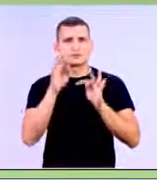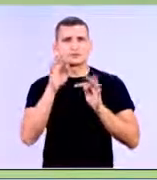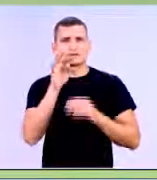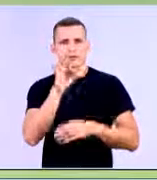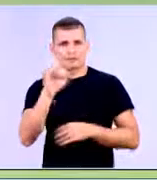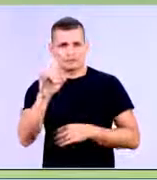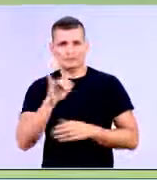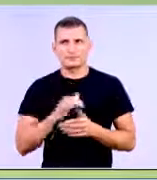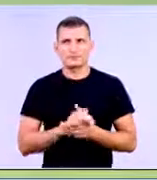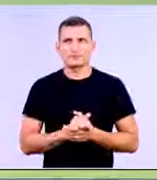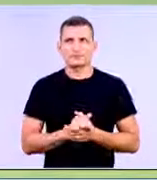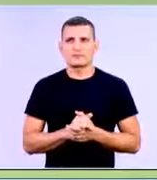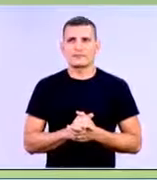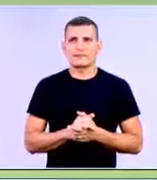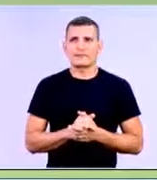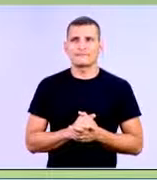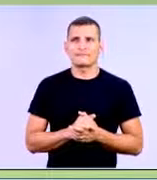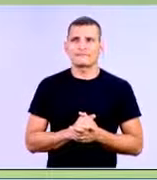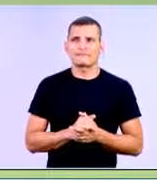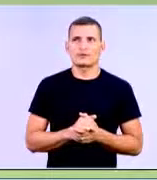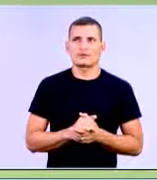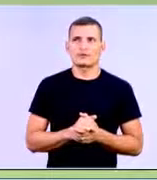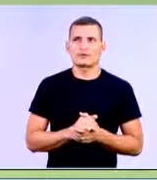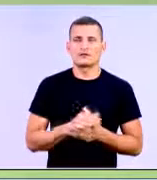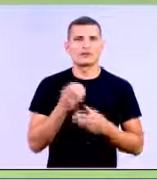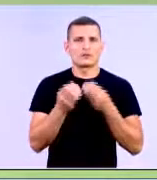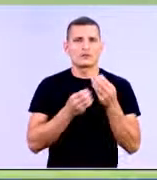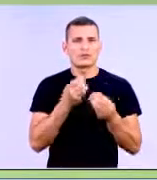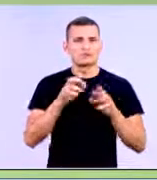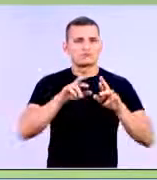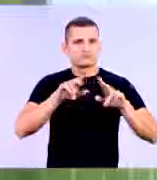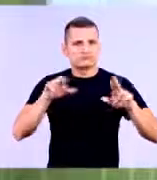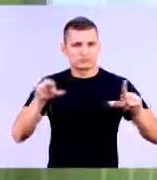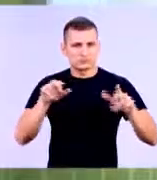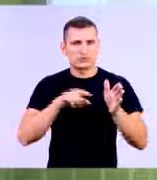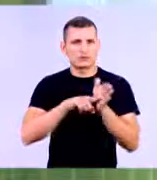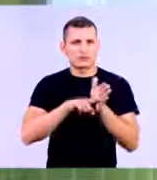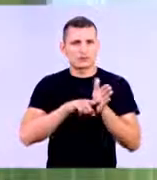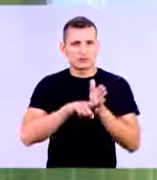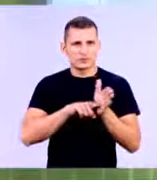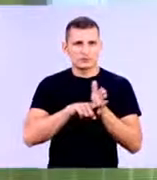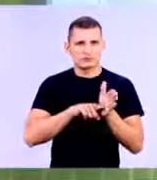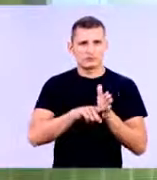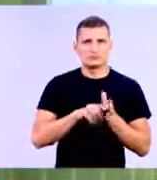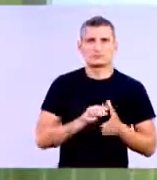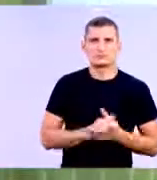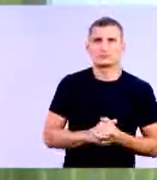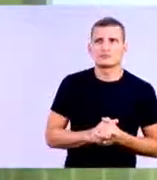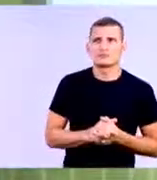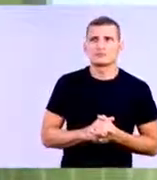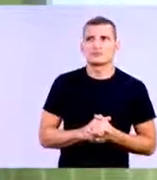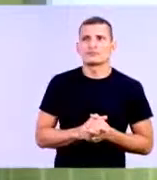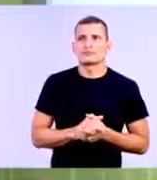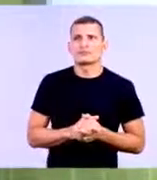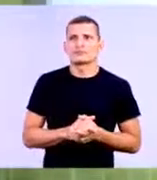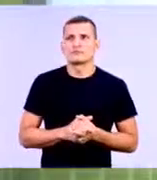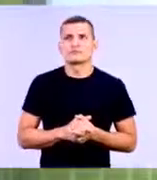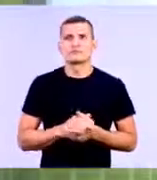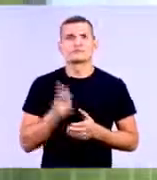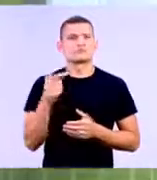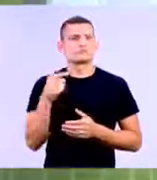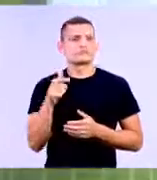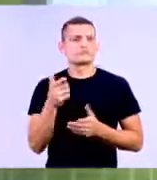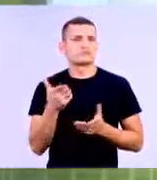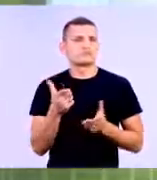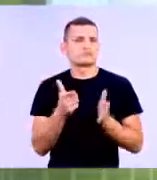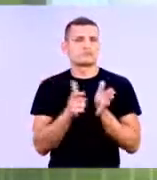ok? E aí, com relação às formas de auditoria, muita coisa aconteceu. Um dos pontos foi, não temos mais muitos